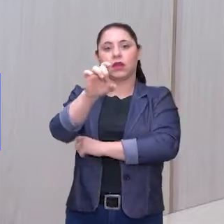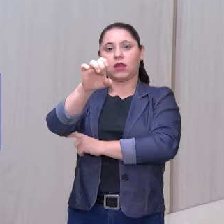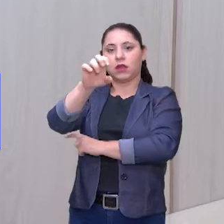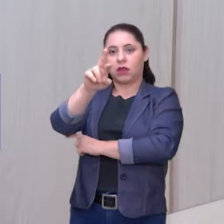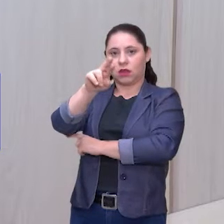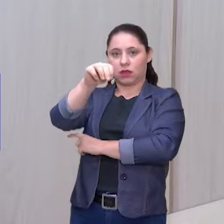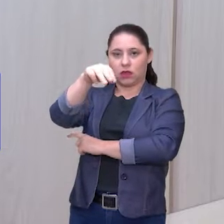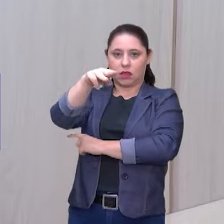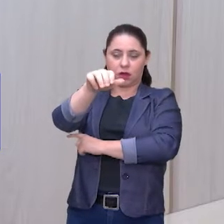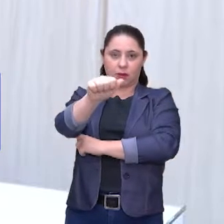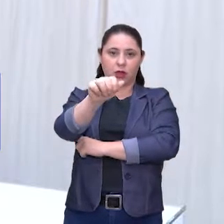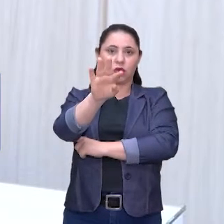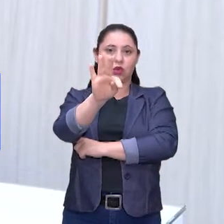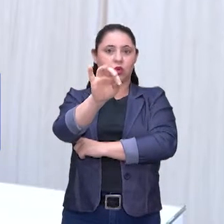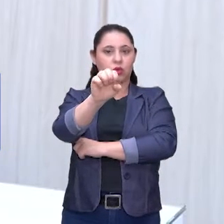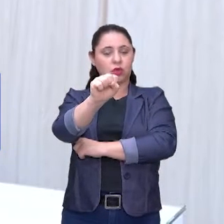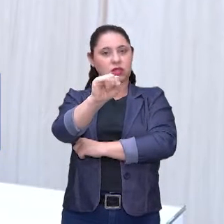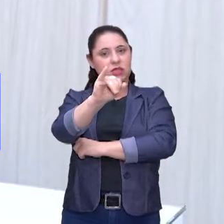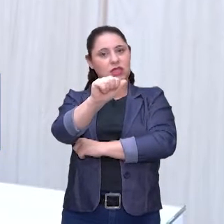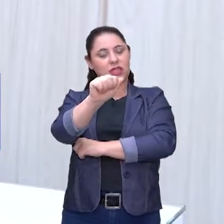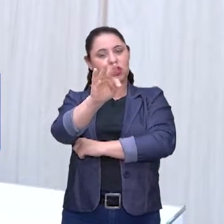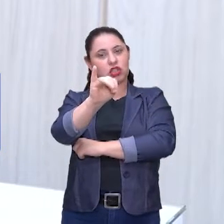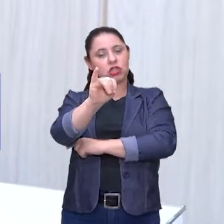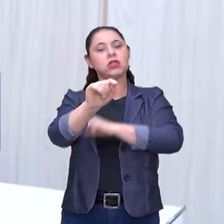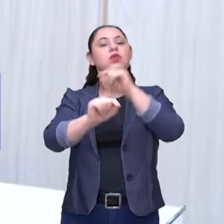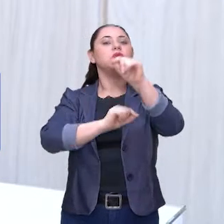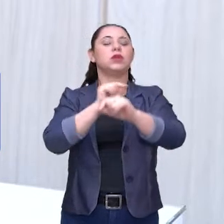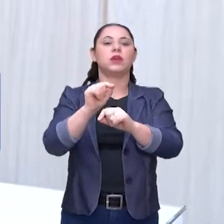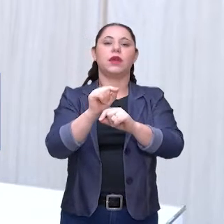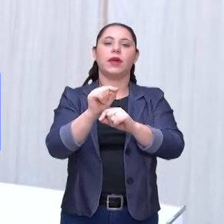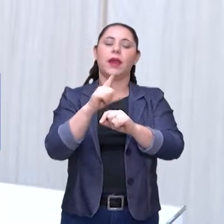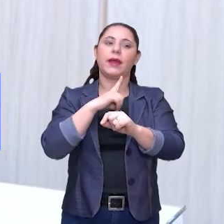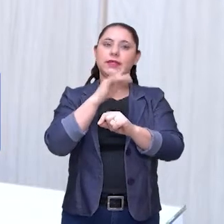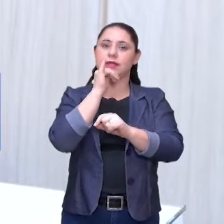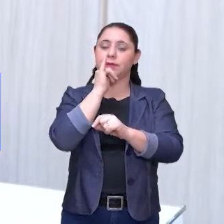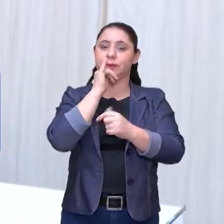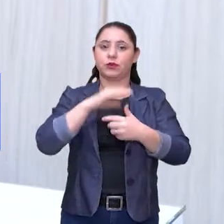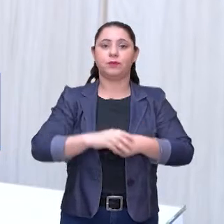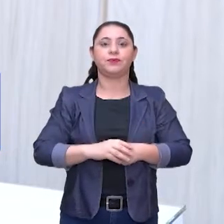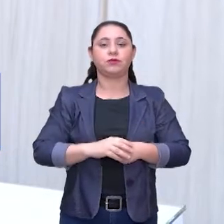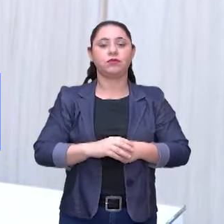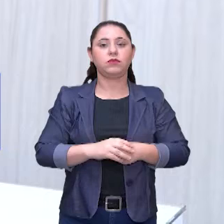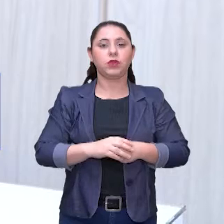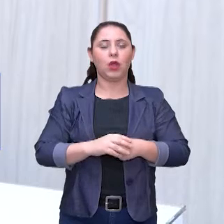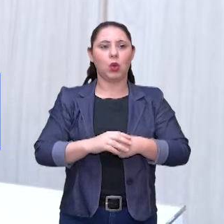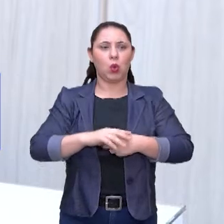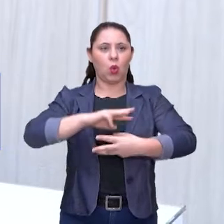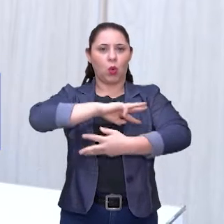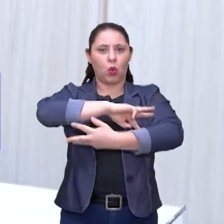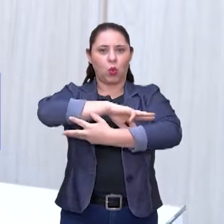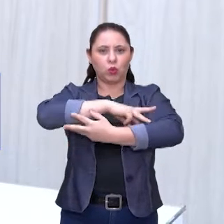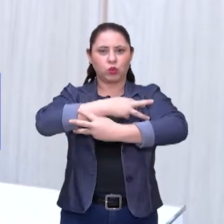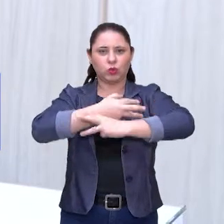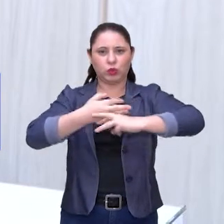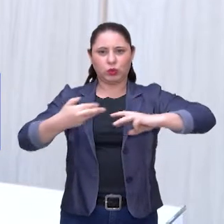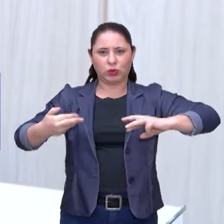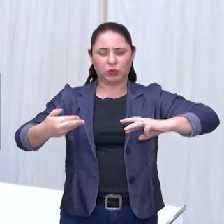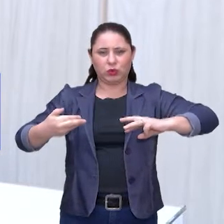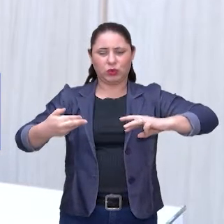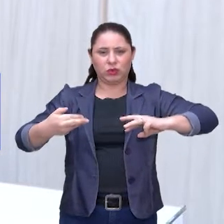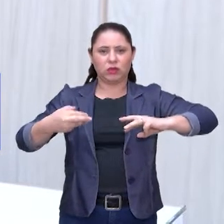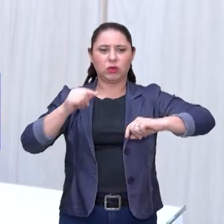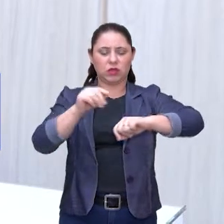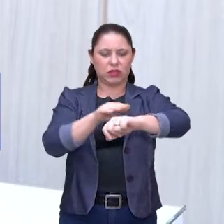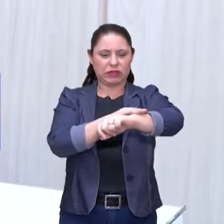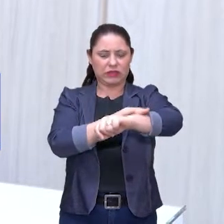também a dermatomiosite, né? Que é uma doença muscular, né? Existe uma autoimunidade contra os músculos,